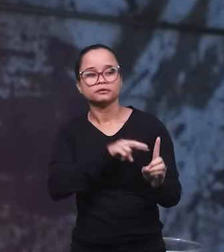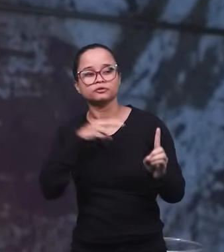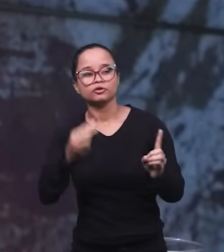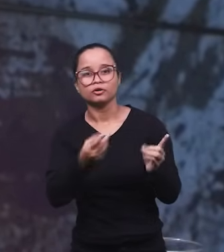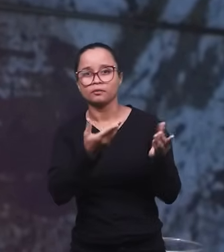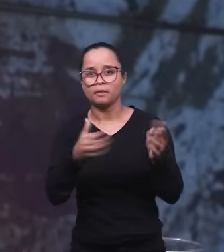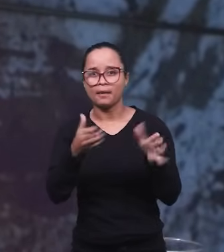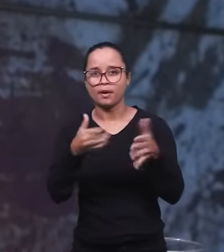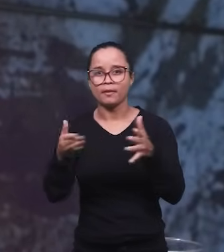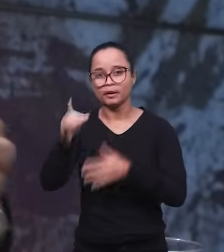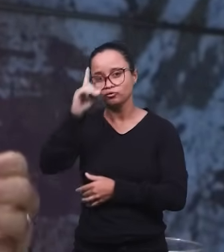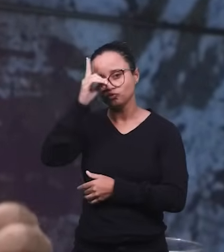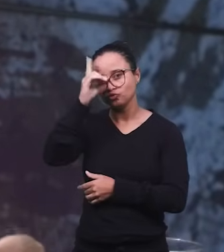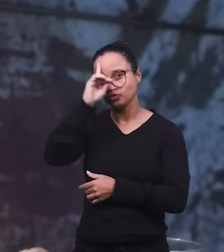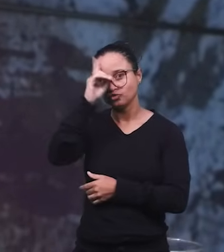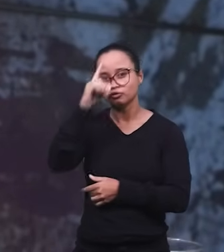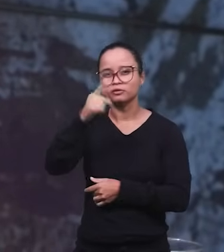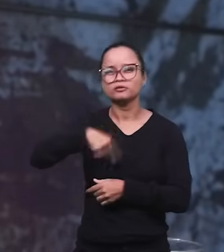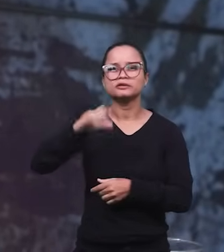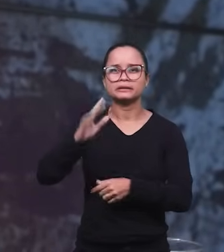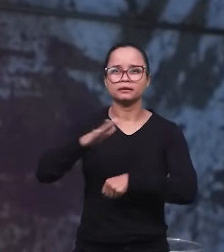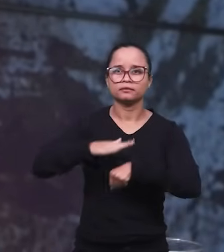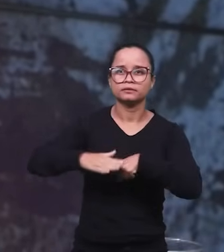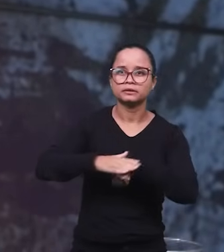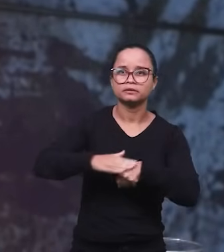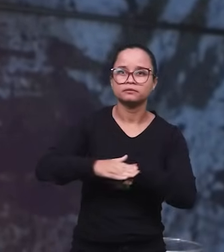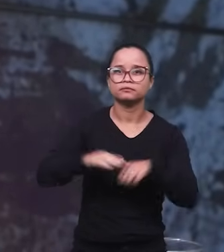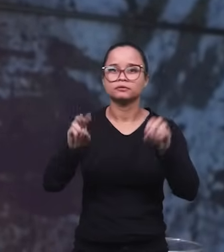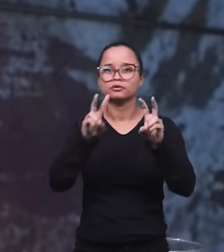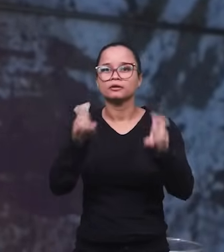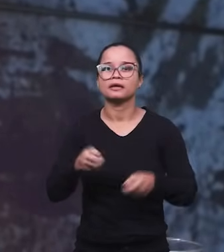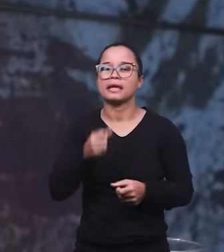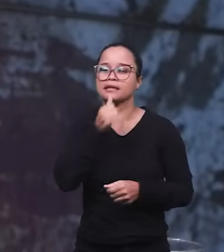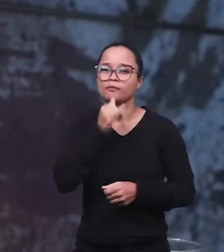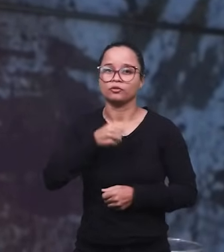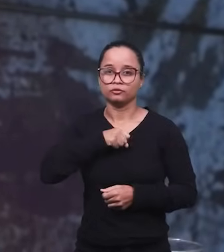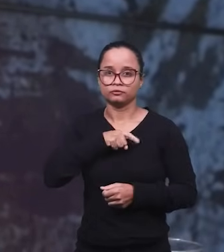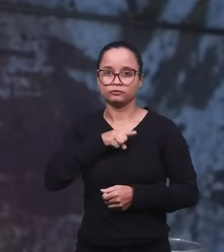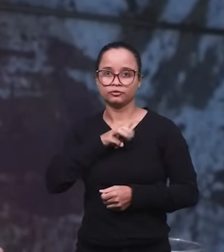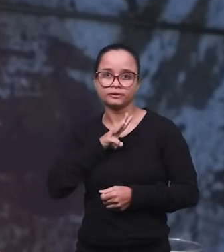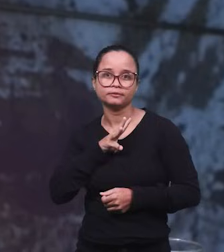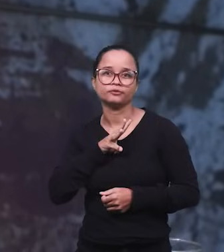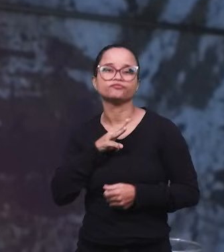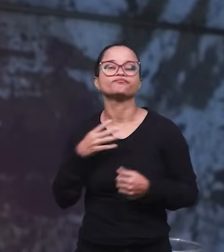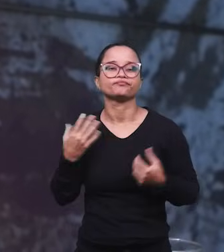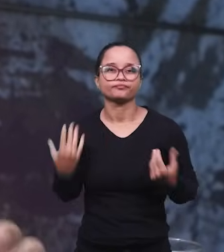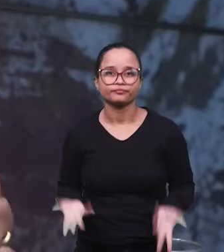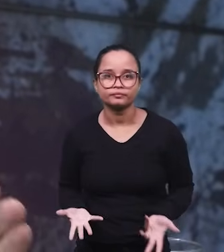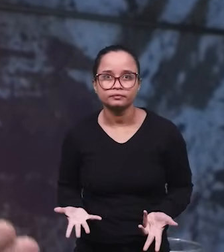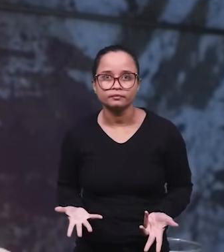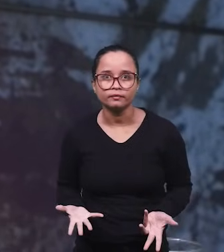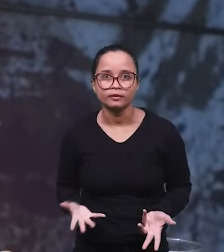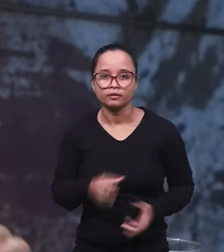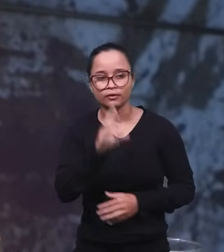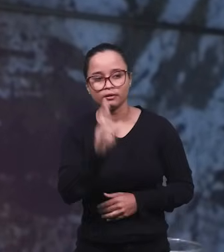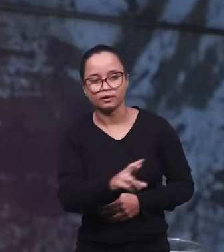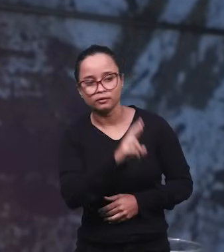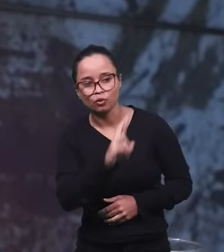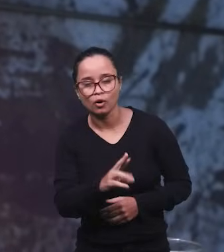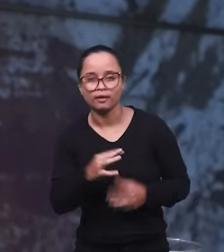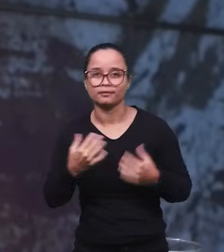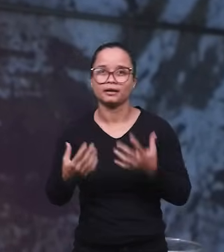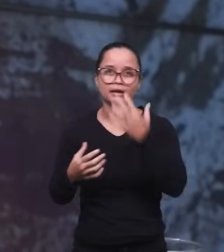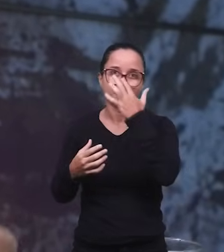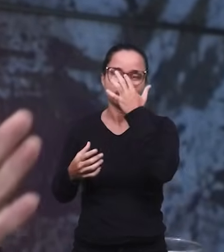perspectiva cotidiana, nós estávamos até conversando, né, sobre a questão do ensino médio. O ensino médio não se anula. Então